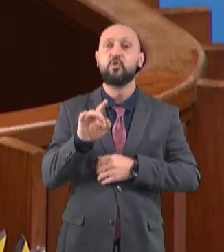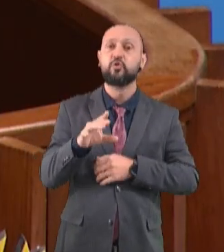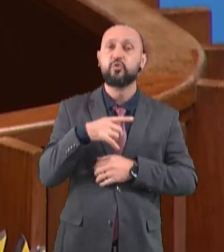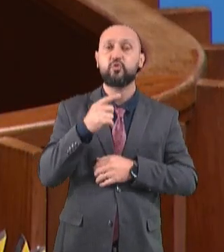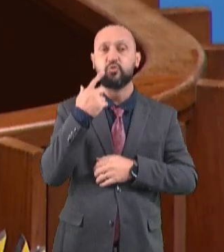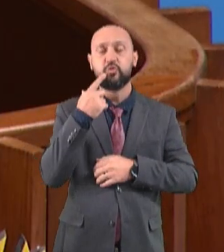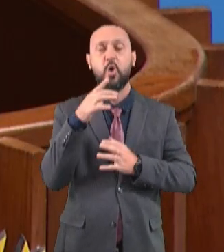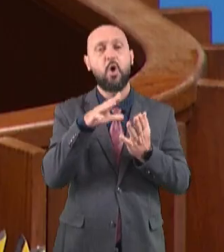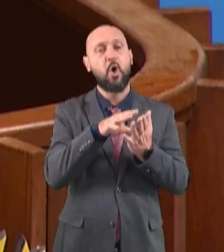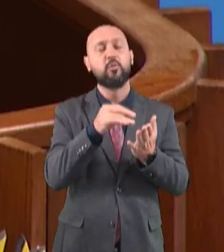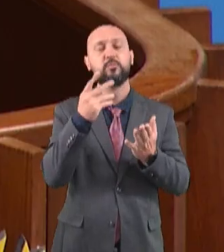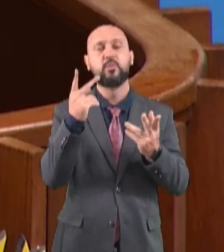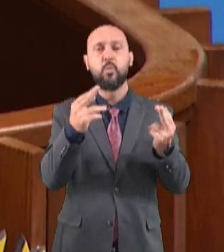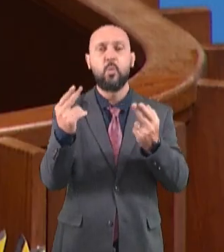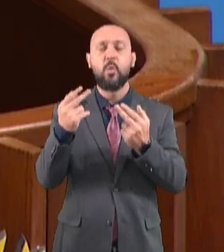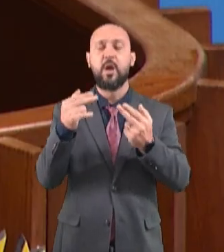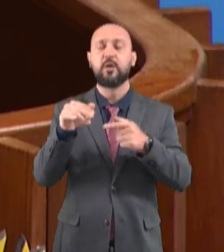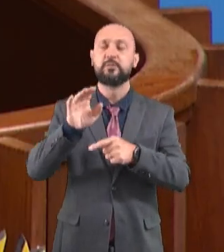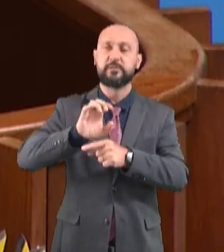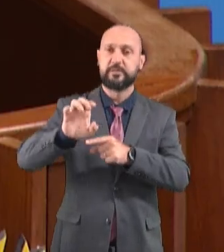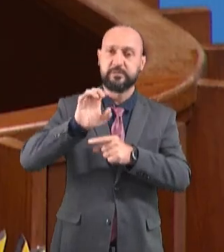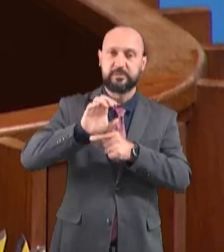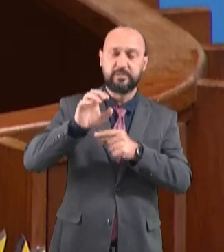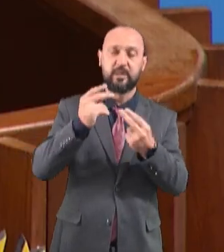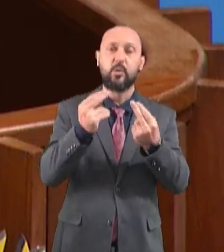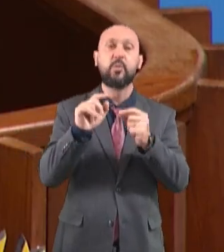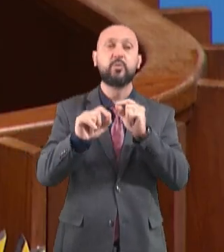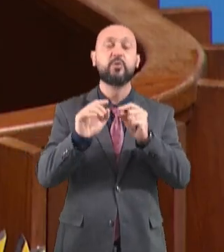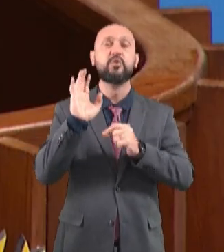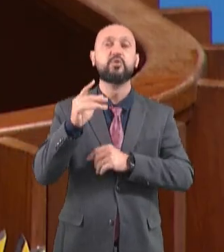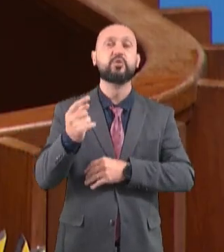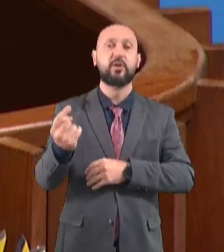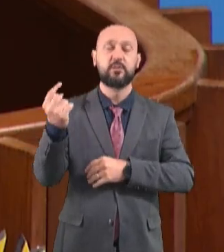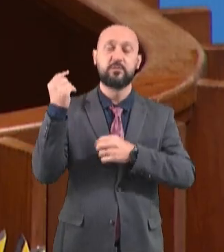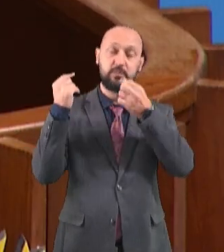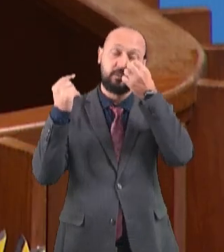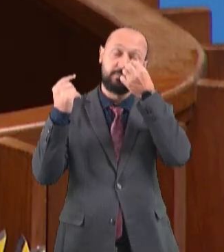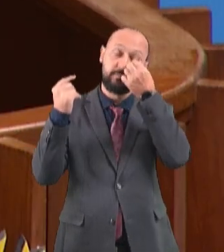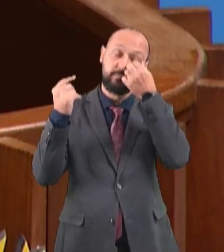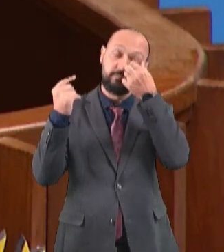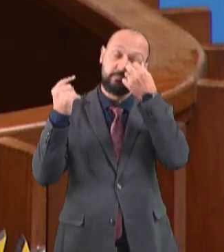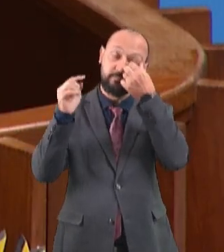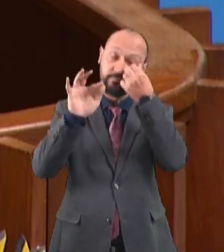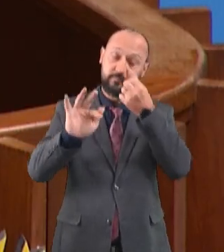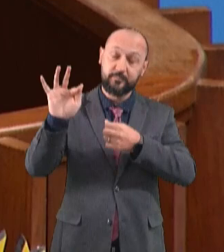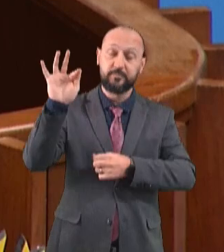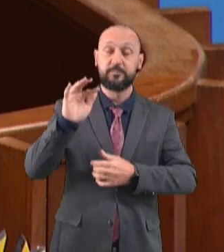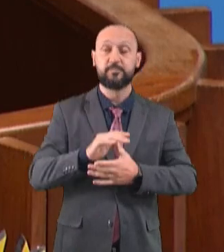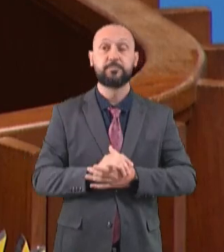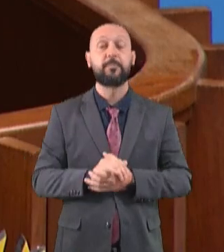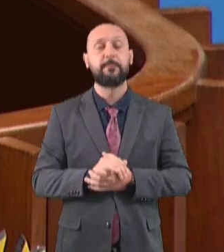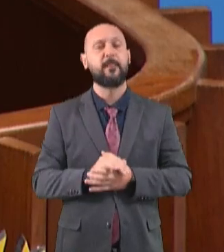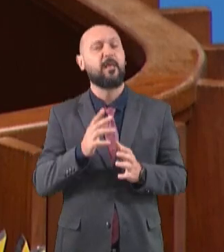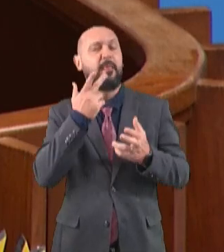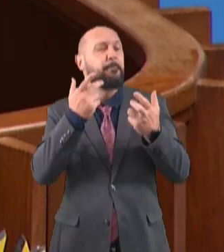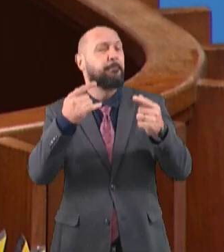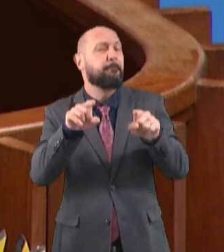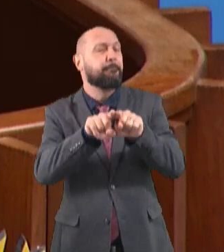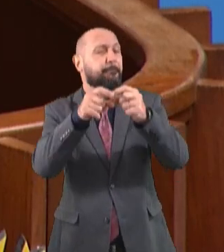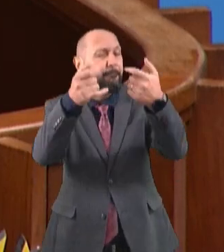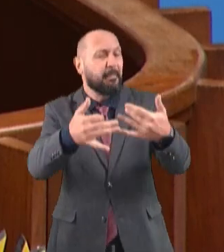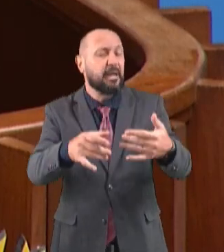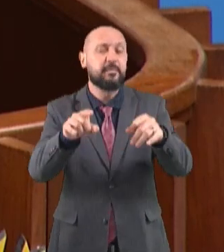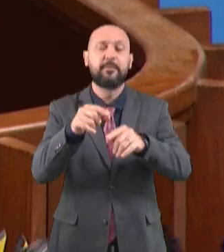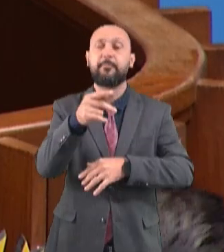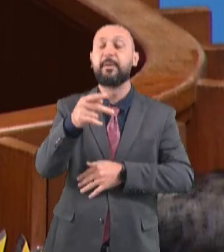somente replicando em nível estadual, algo que já existe no nível federal. E dizer também,